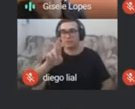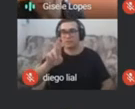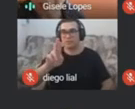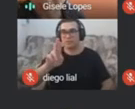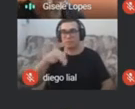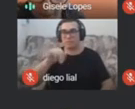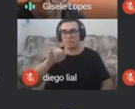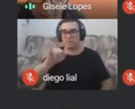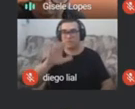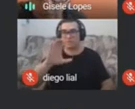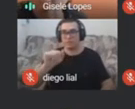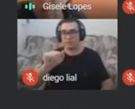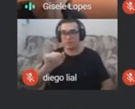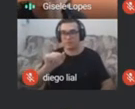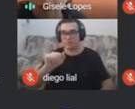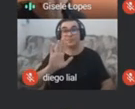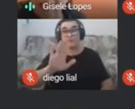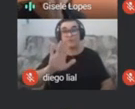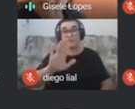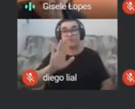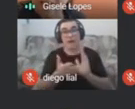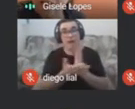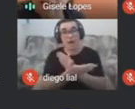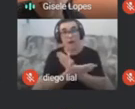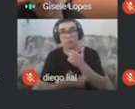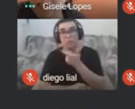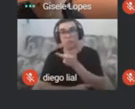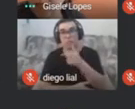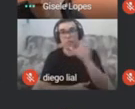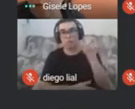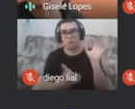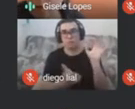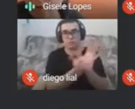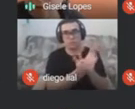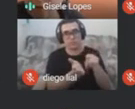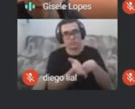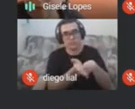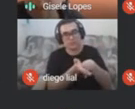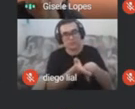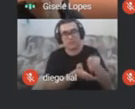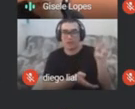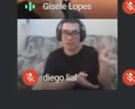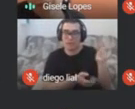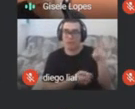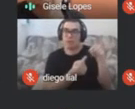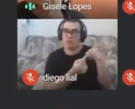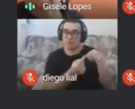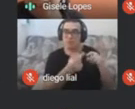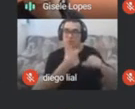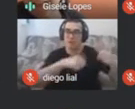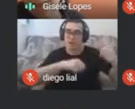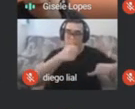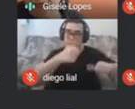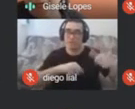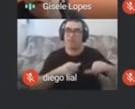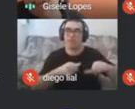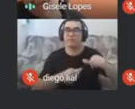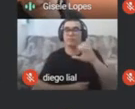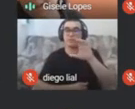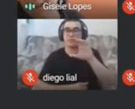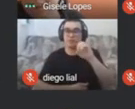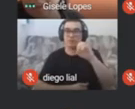Existem grupos de pesquisa que trabalham com análise de compostos, que a gente chama de